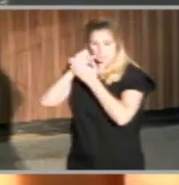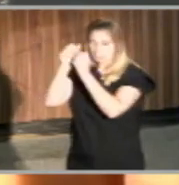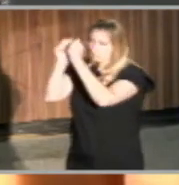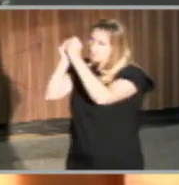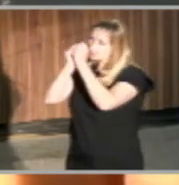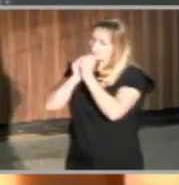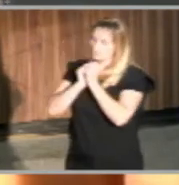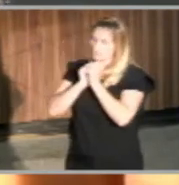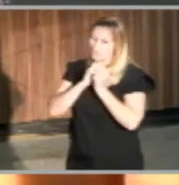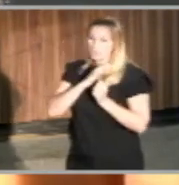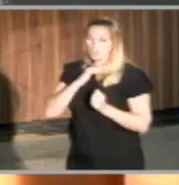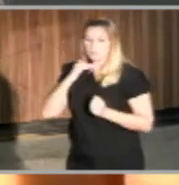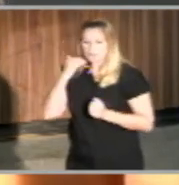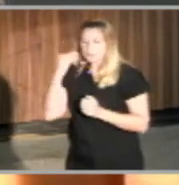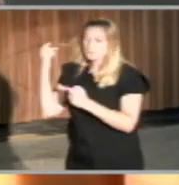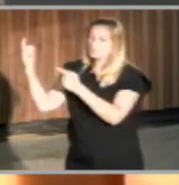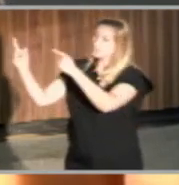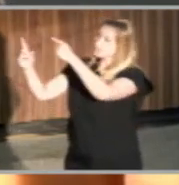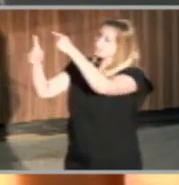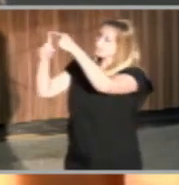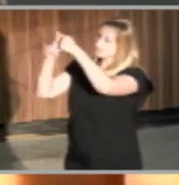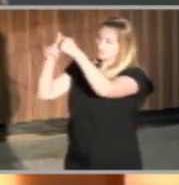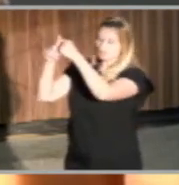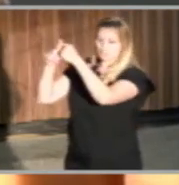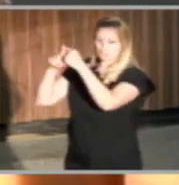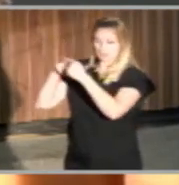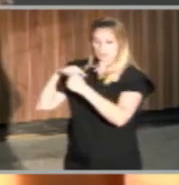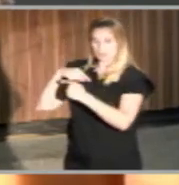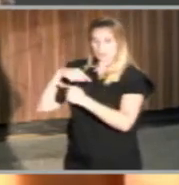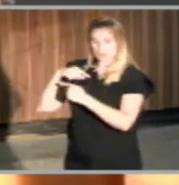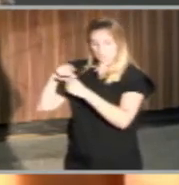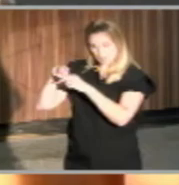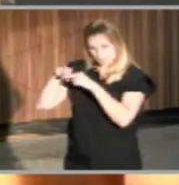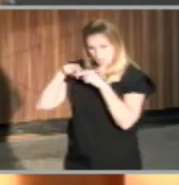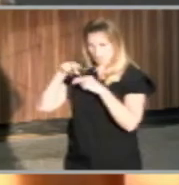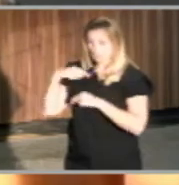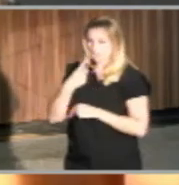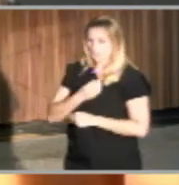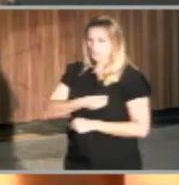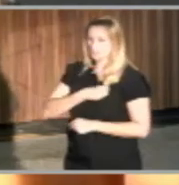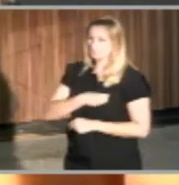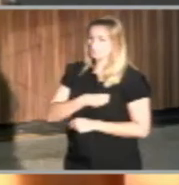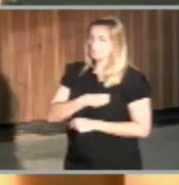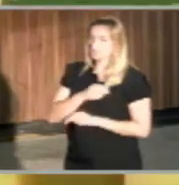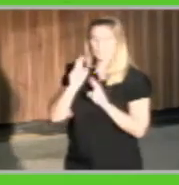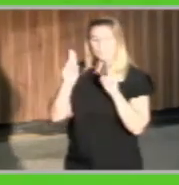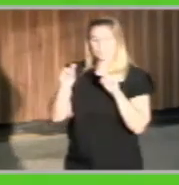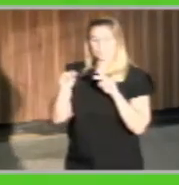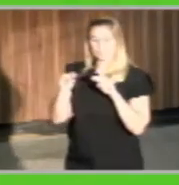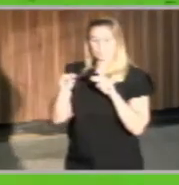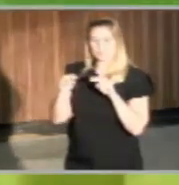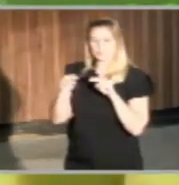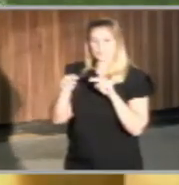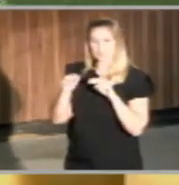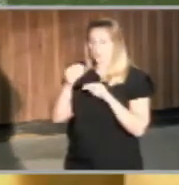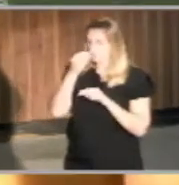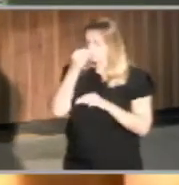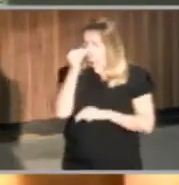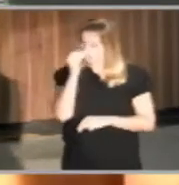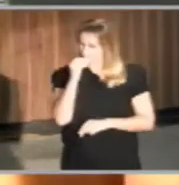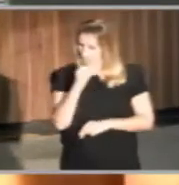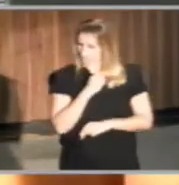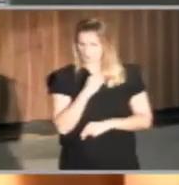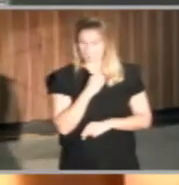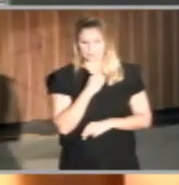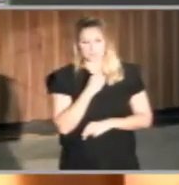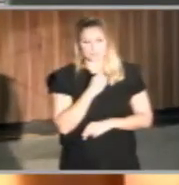morreu por nós. E Ele promete que nunca nos abandona. Não se deixe levar pelas